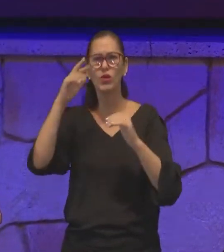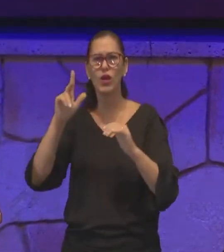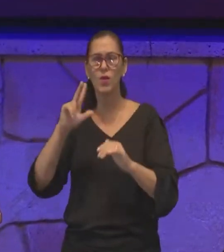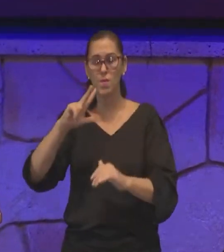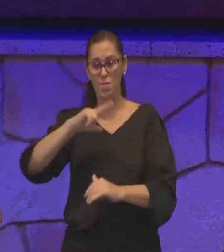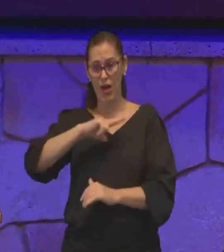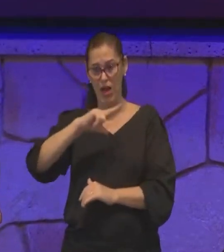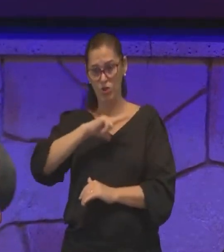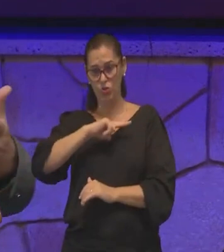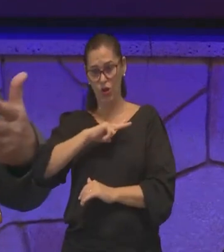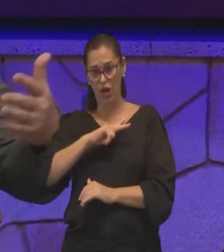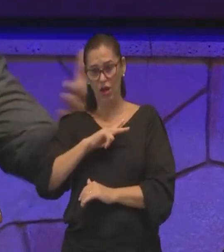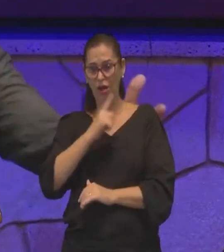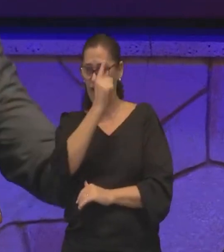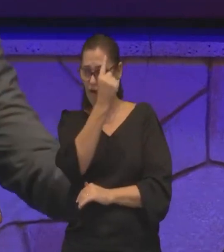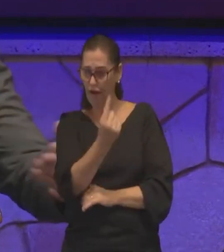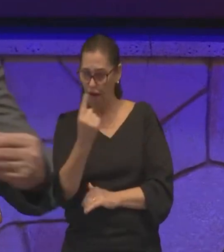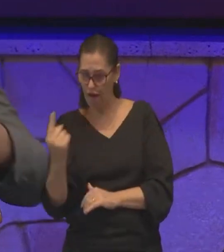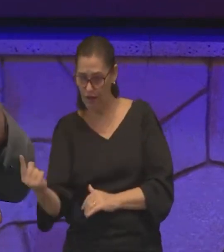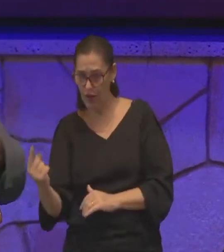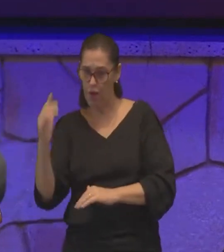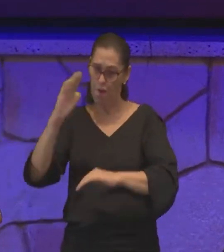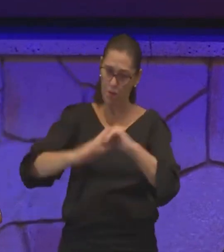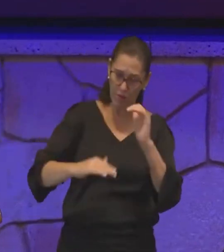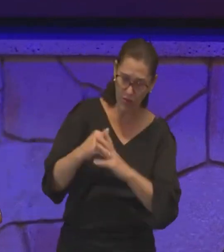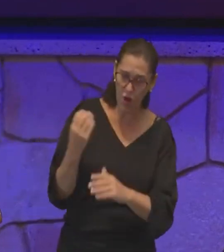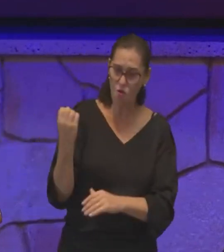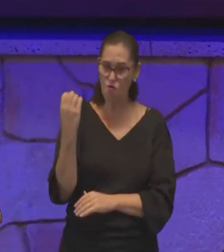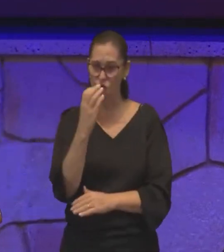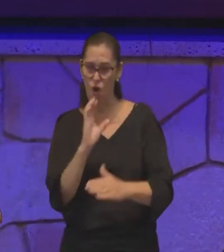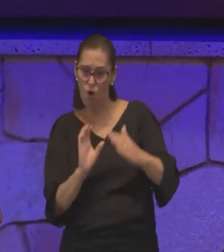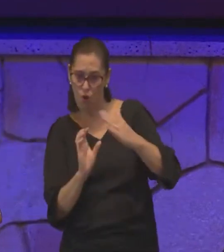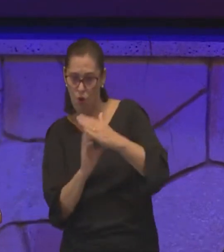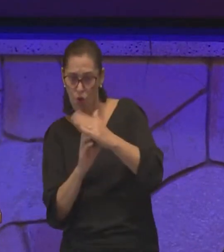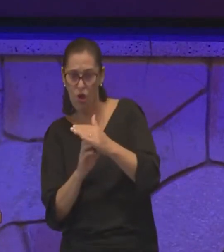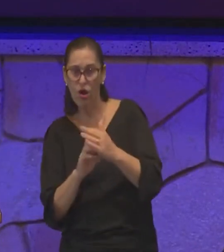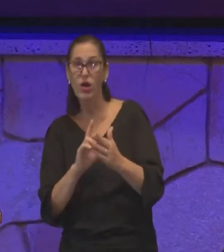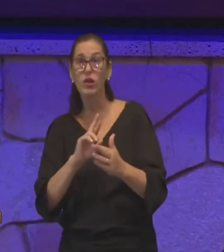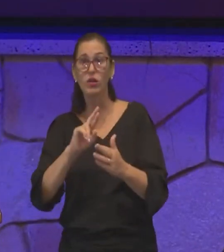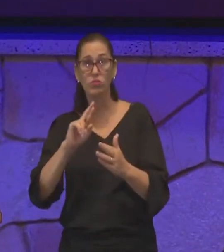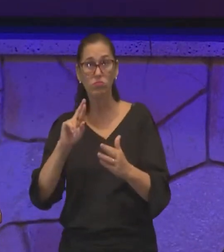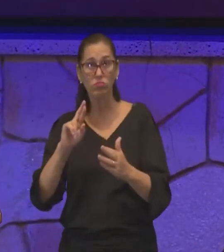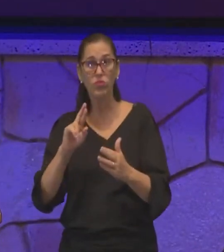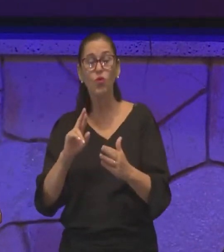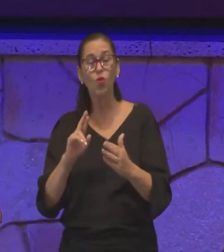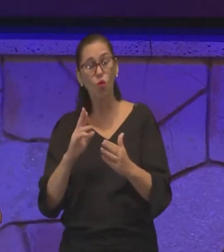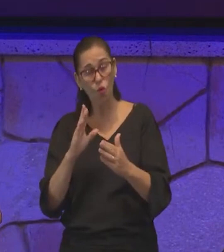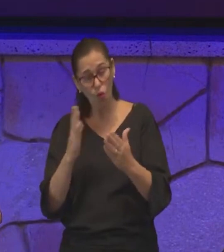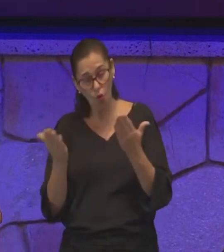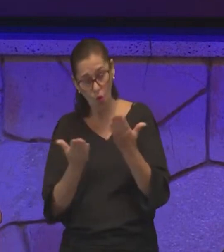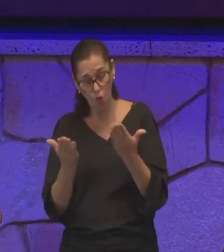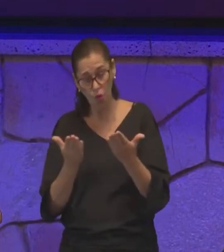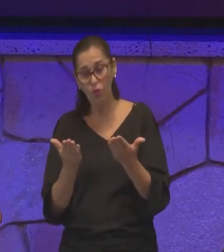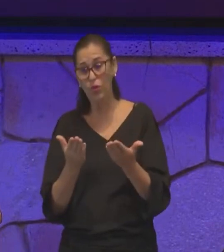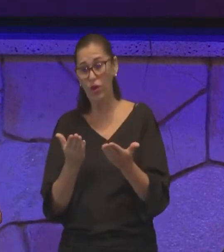pessoais, a sua viagem, a sua profissão, o seu concurso, que são coisas importantes e nós devemos